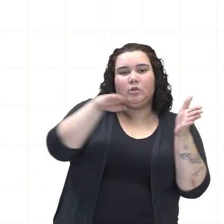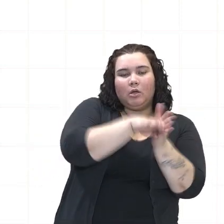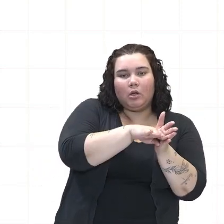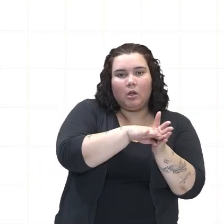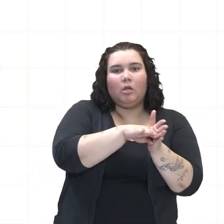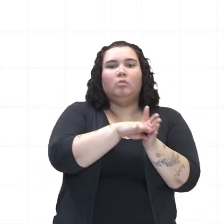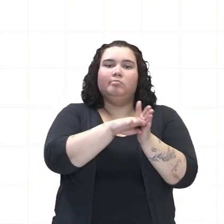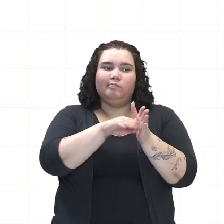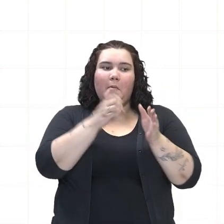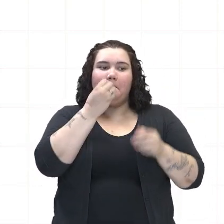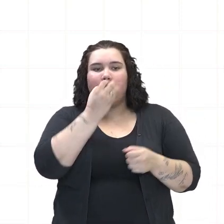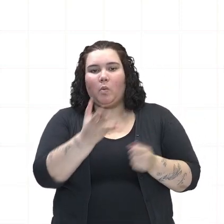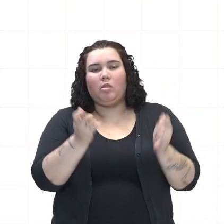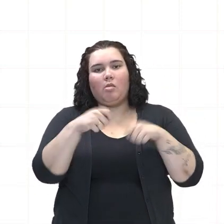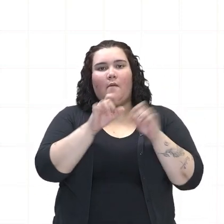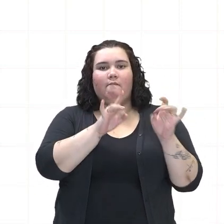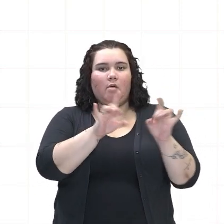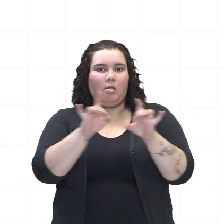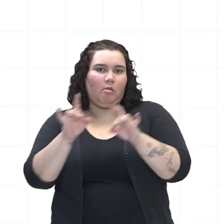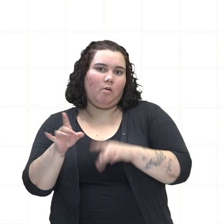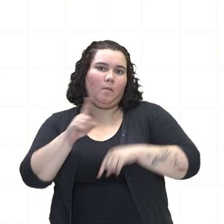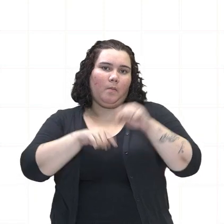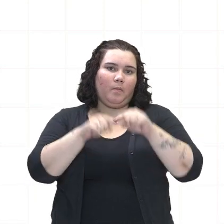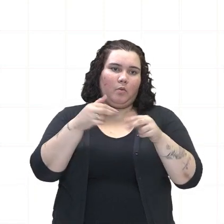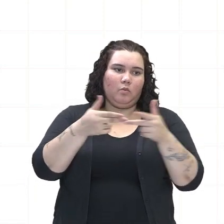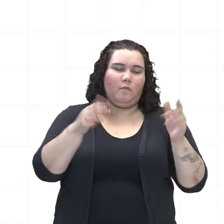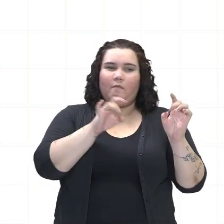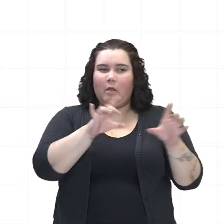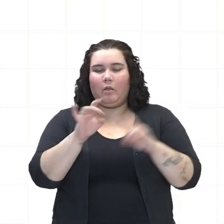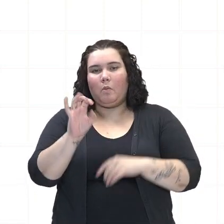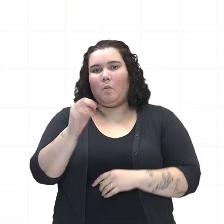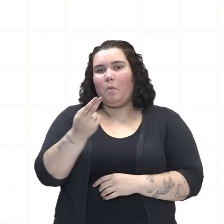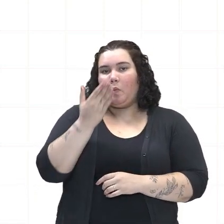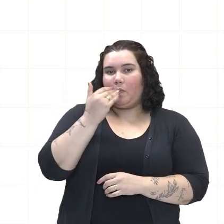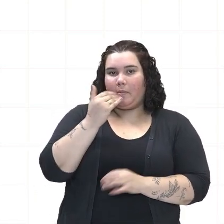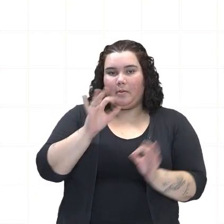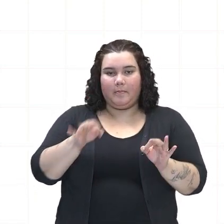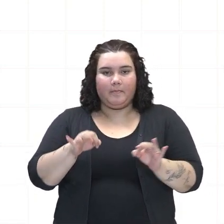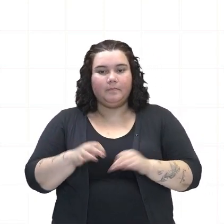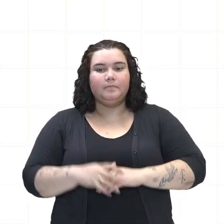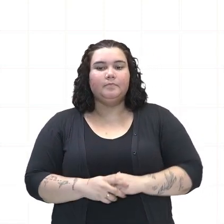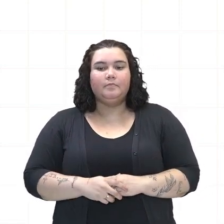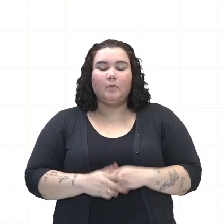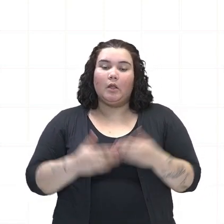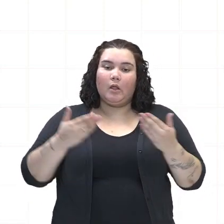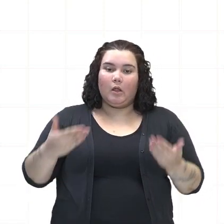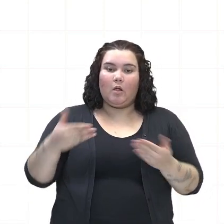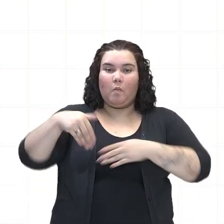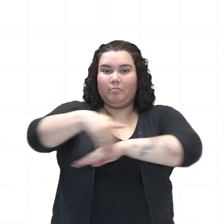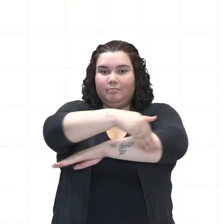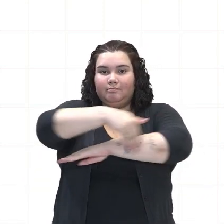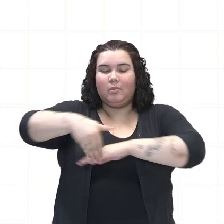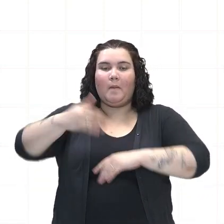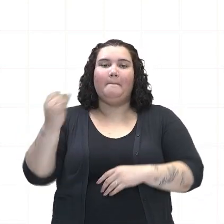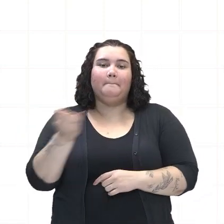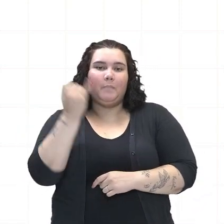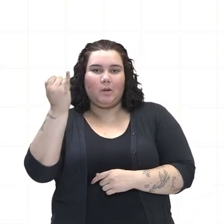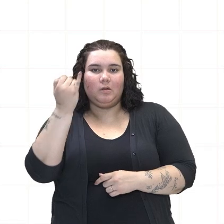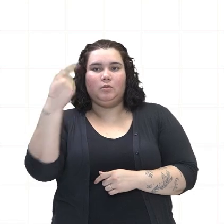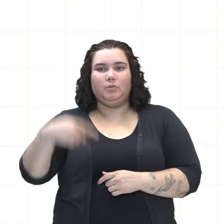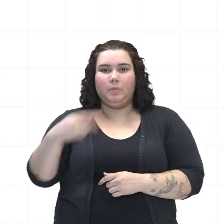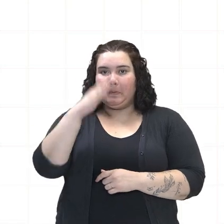no seu destino bem, né? Para poder ser consumida. Então, as rodovias, as estradas, elas são muito importantes para o território